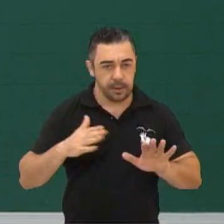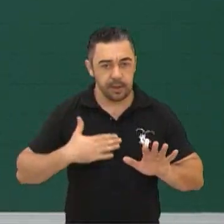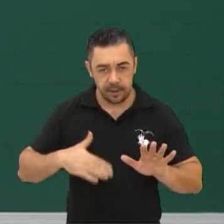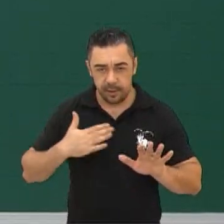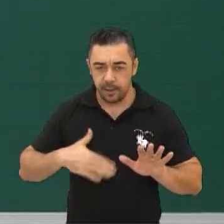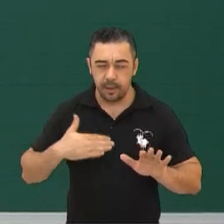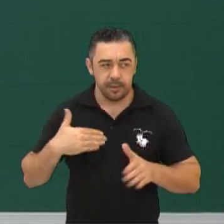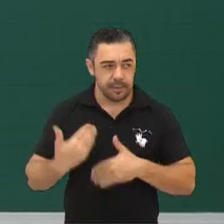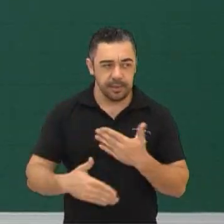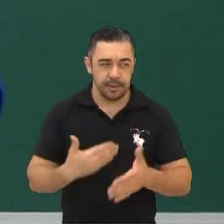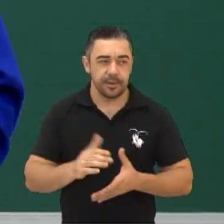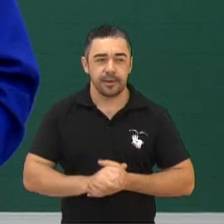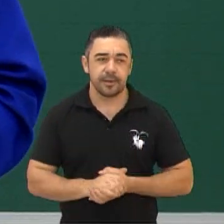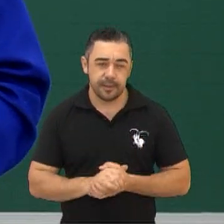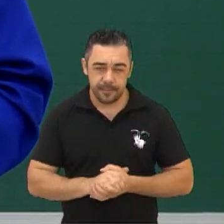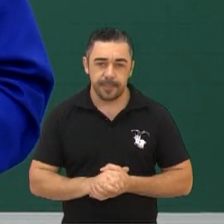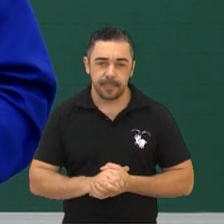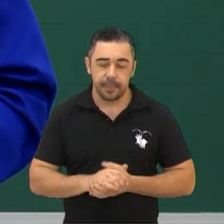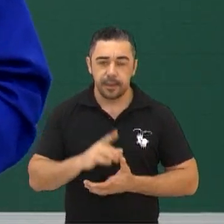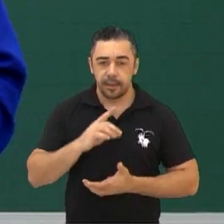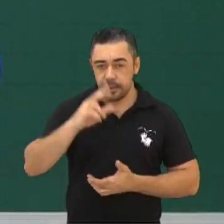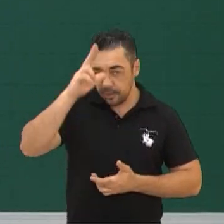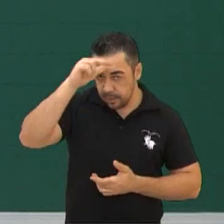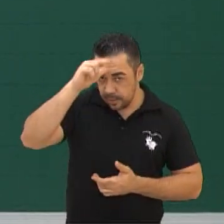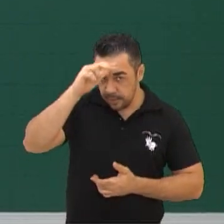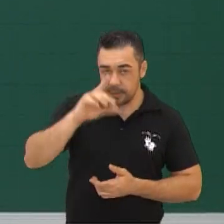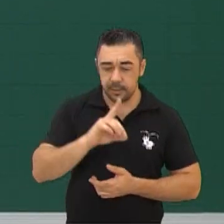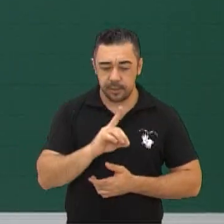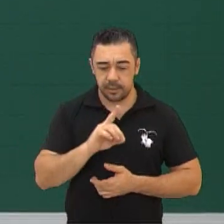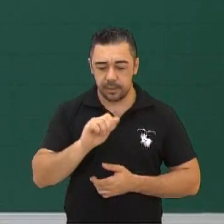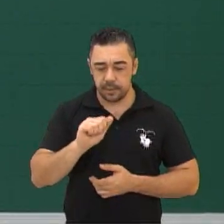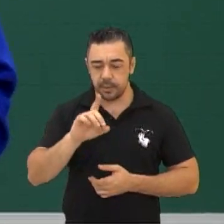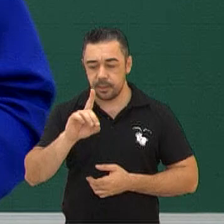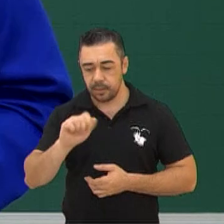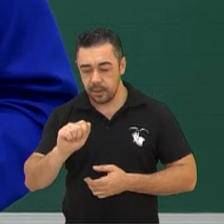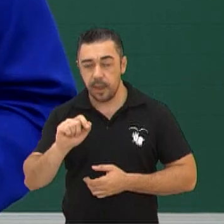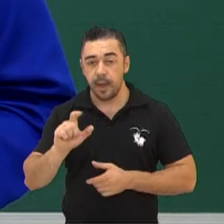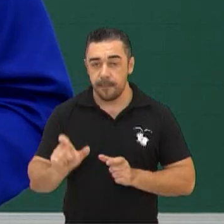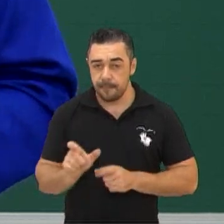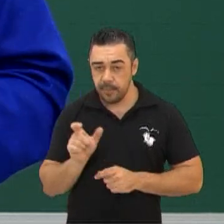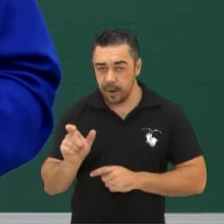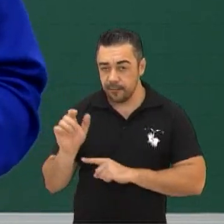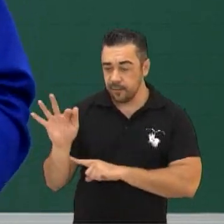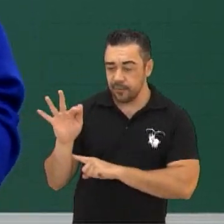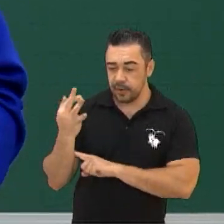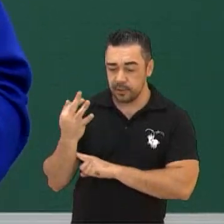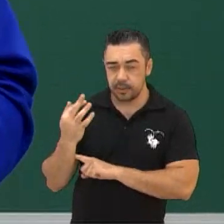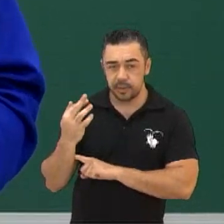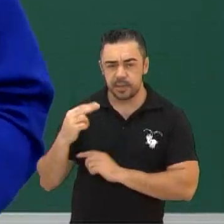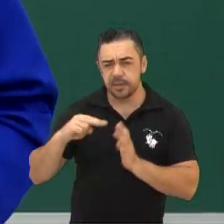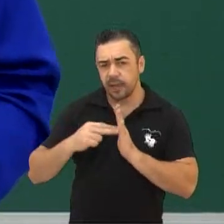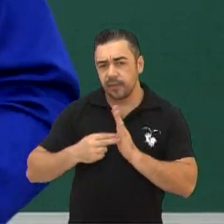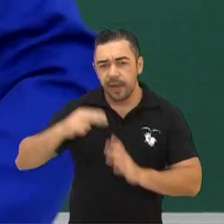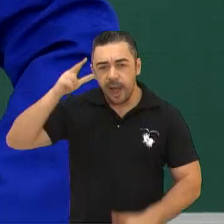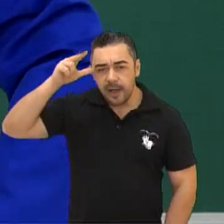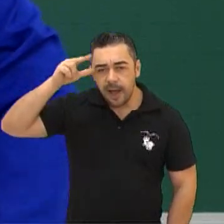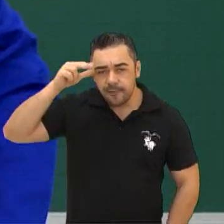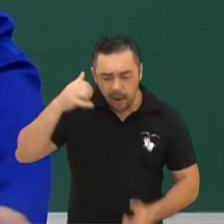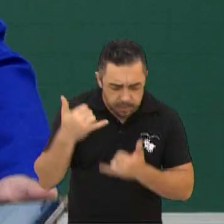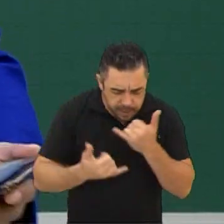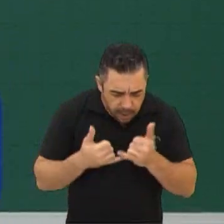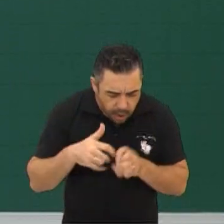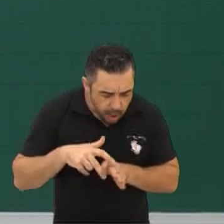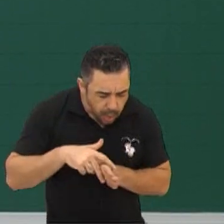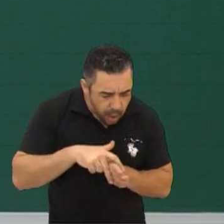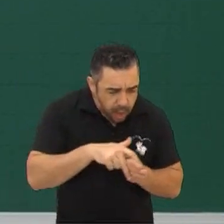paciência comigo. Tranquilo. O dadaísmo, o dada, é uma palavra francesa que significa cavalinho de brinquedo. Aquele cavalinho